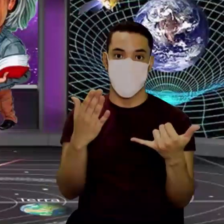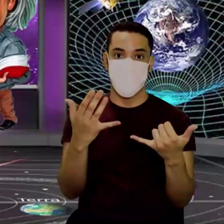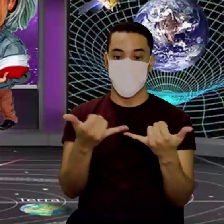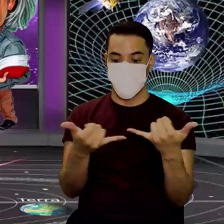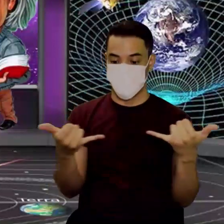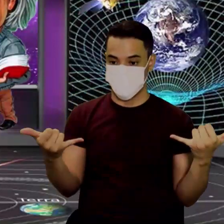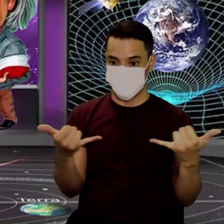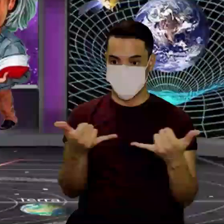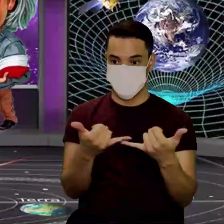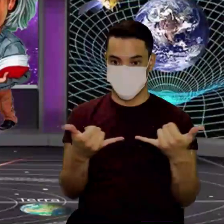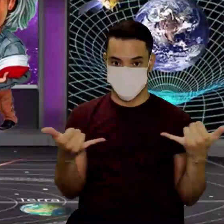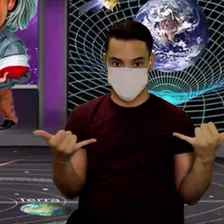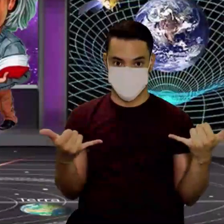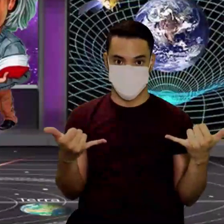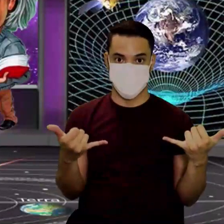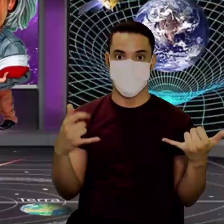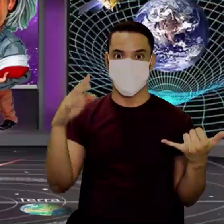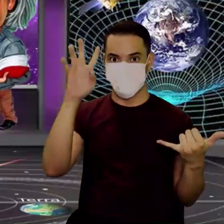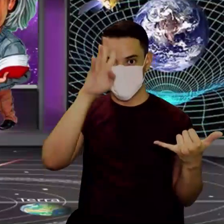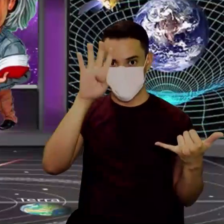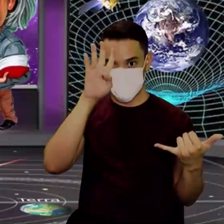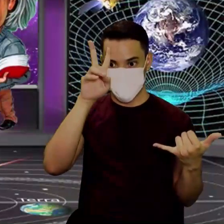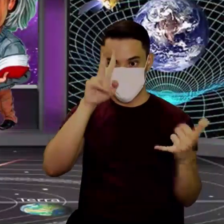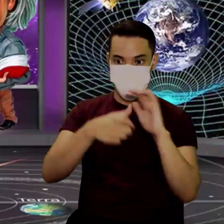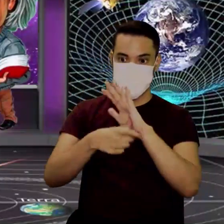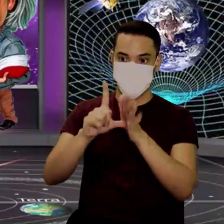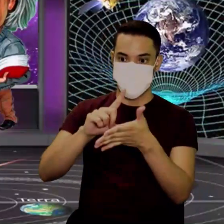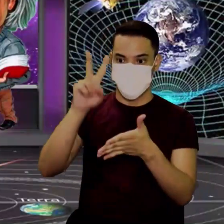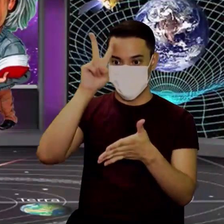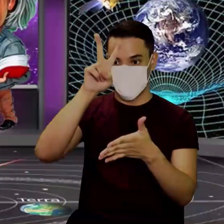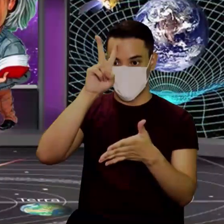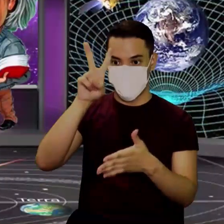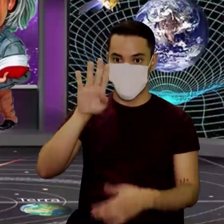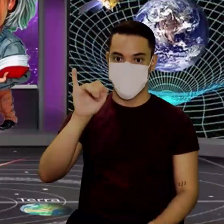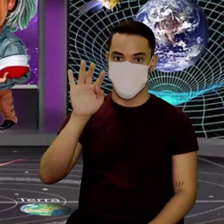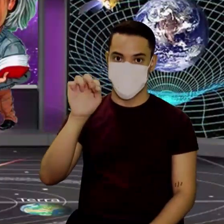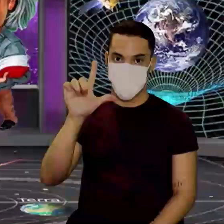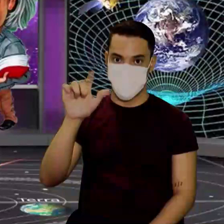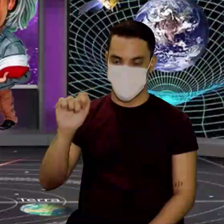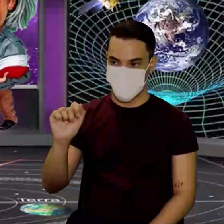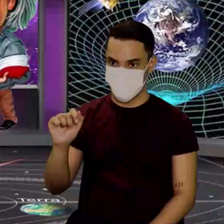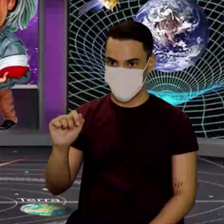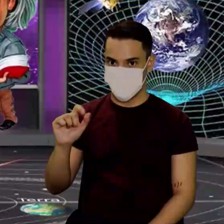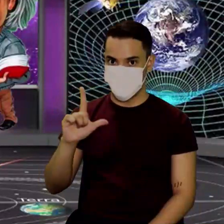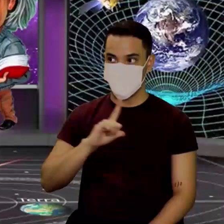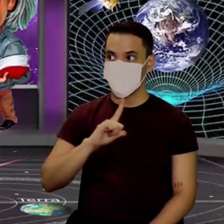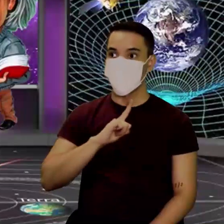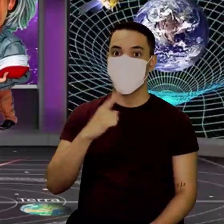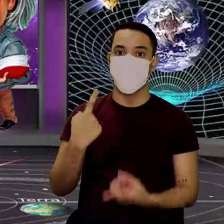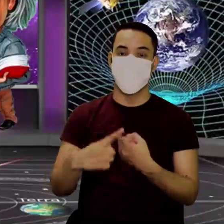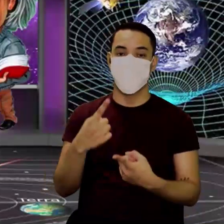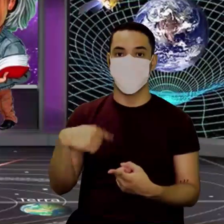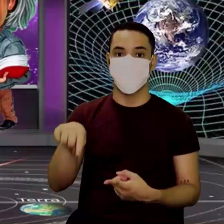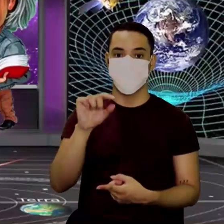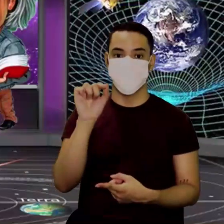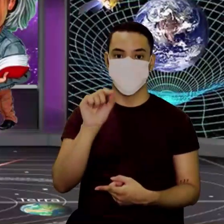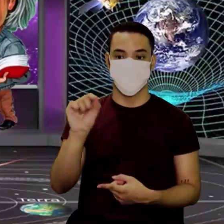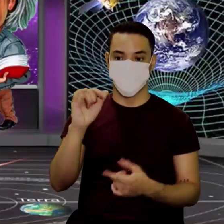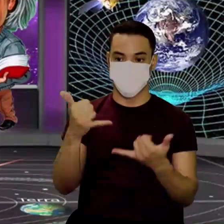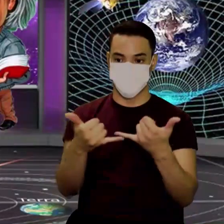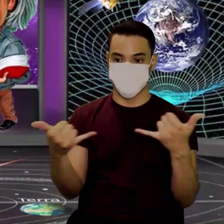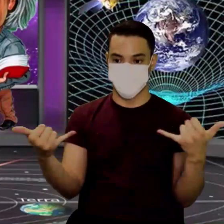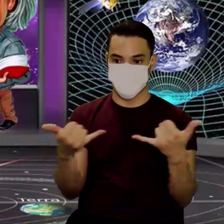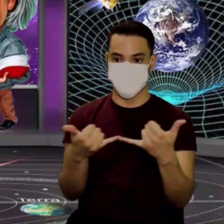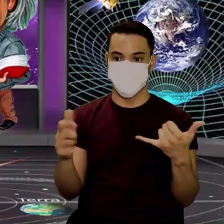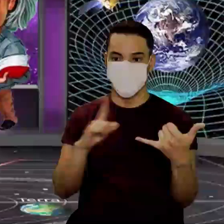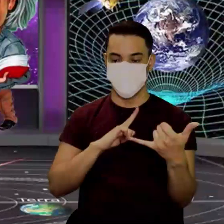espessura desse fio, né? Que fala uma bitola, né? Então, você vai medir ali essa área, como se você pegasse esse fio, você tem uma